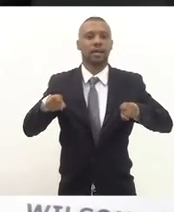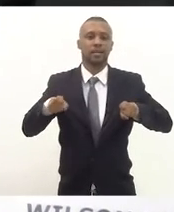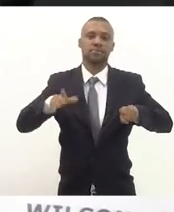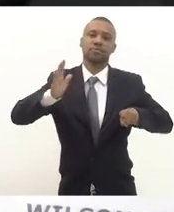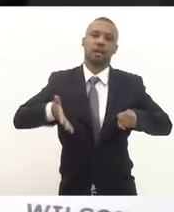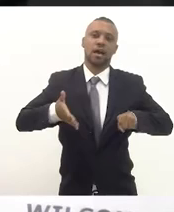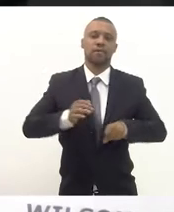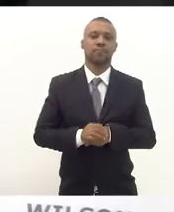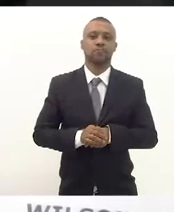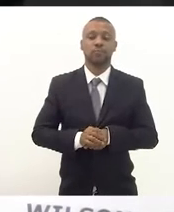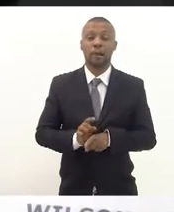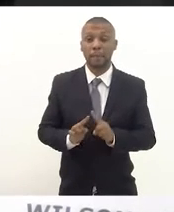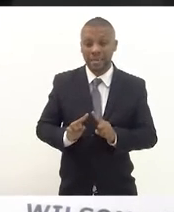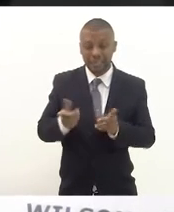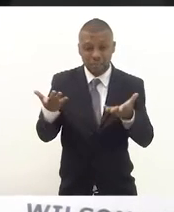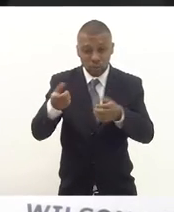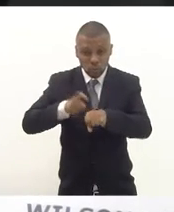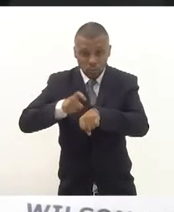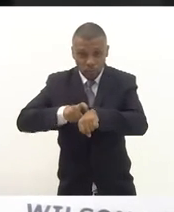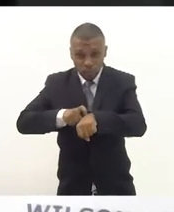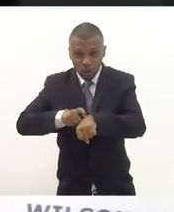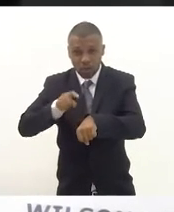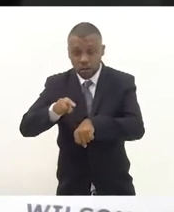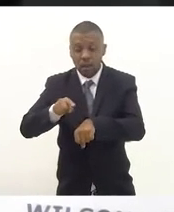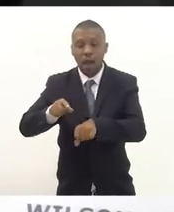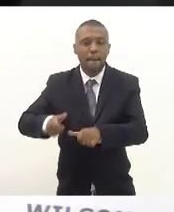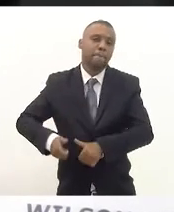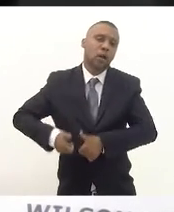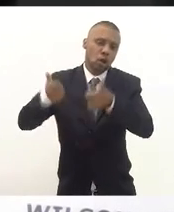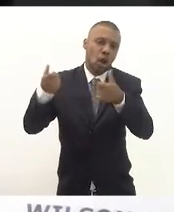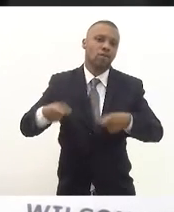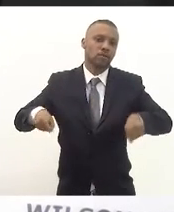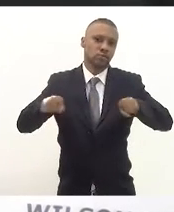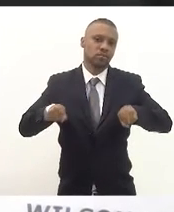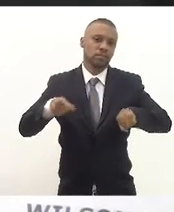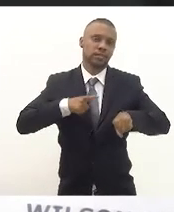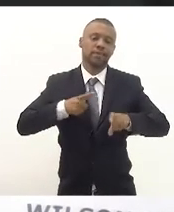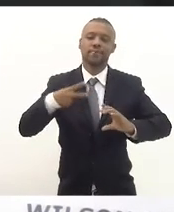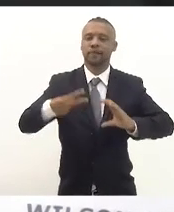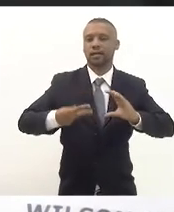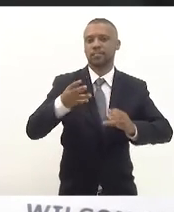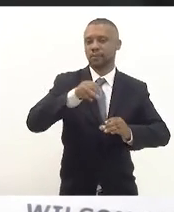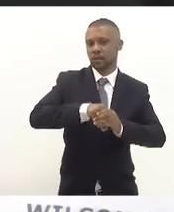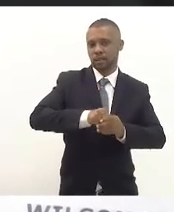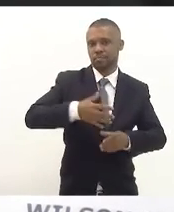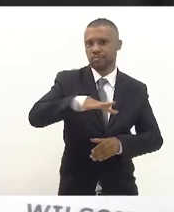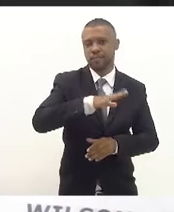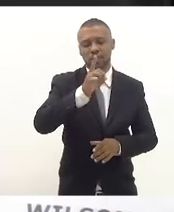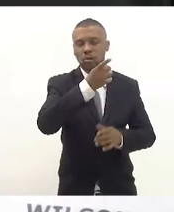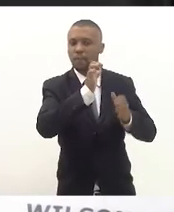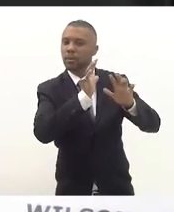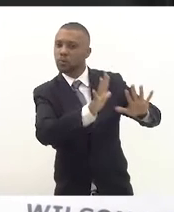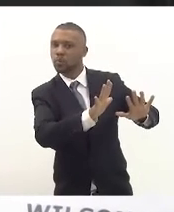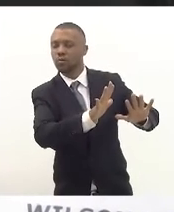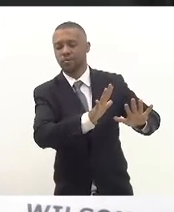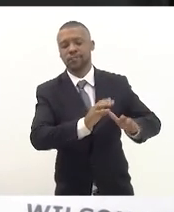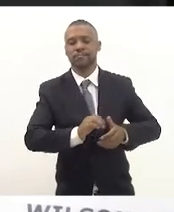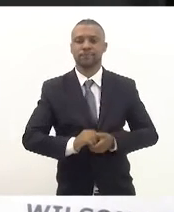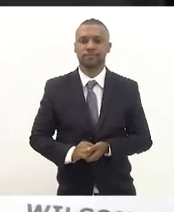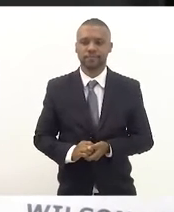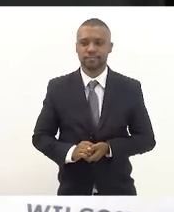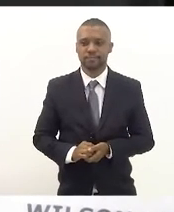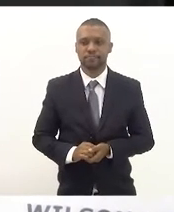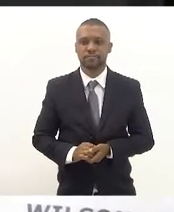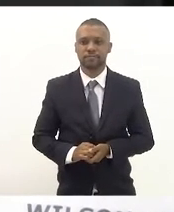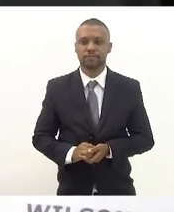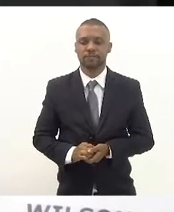para mim a melhor estrutura que já teve na sua cama então parabéns a todos vocês que Deus possa continuar abençoando e iluminando